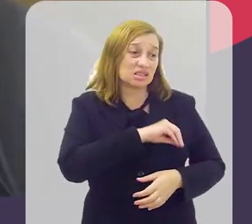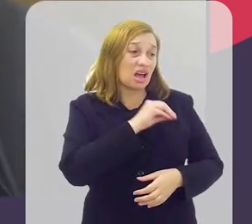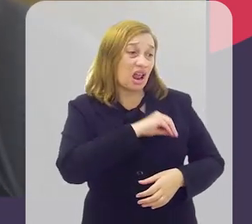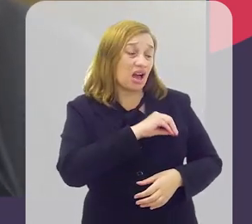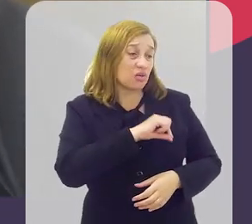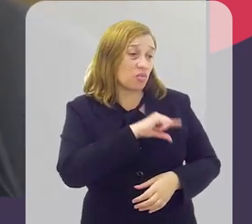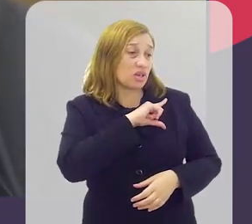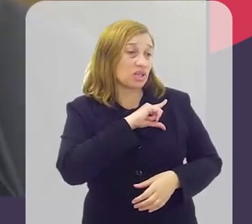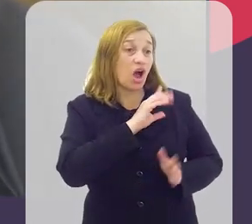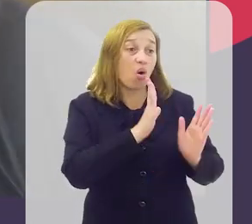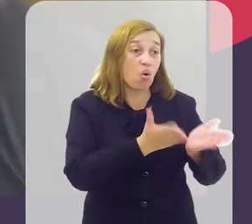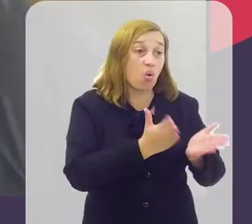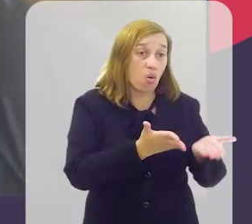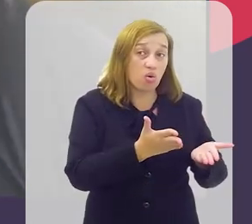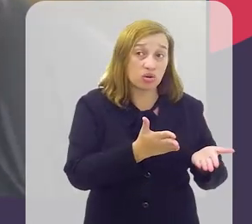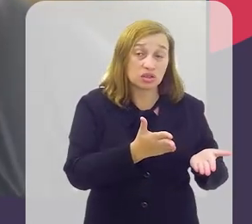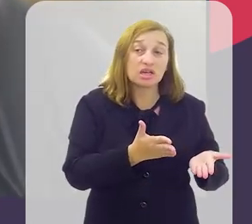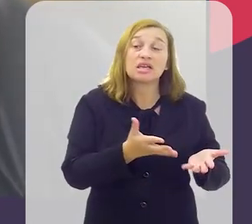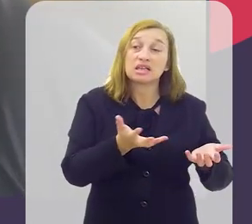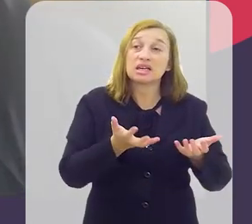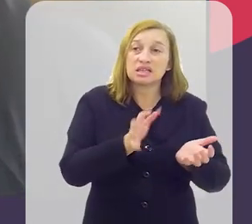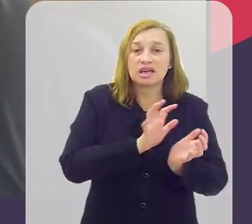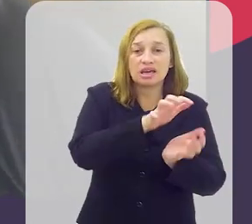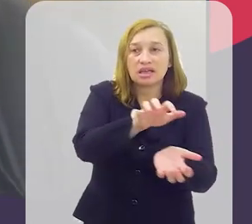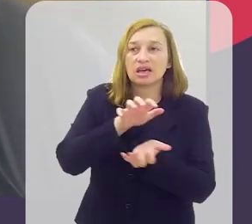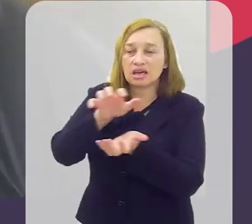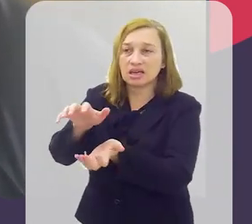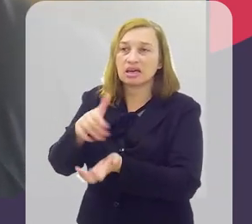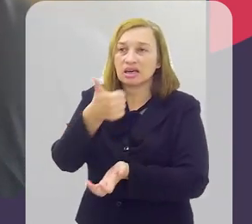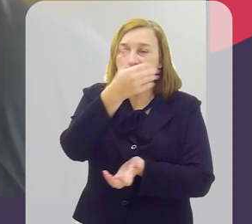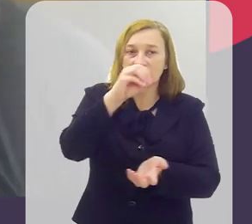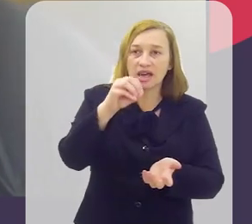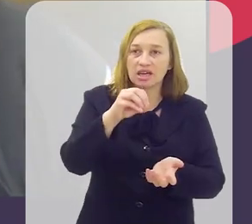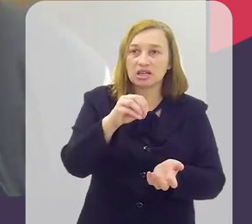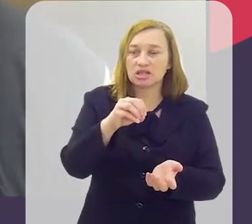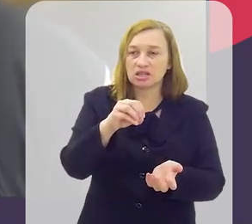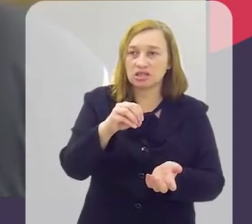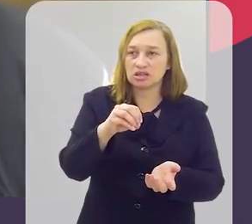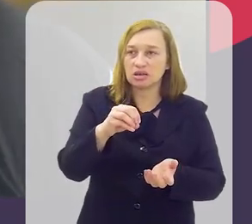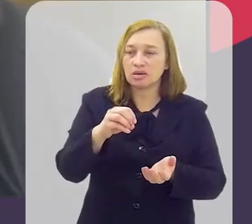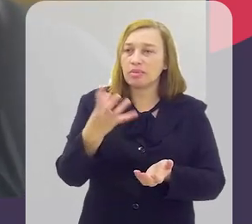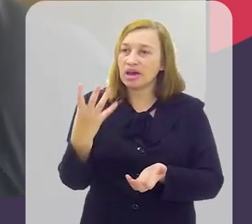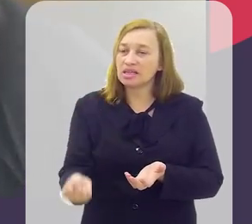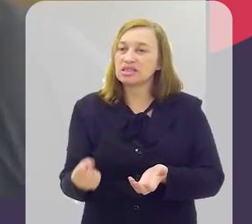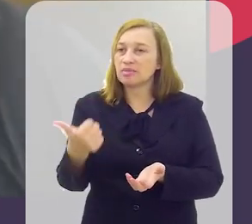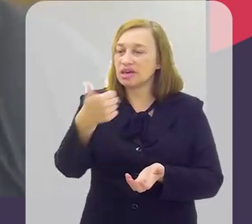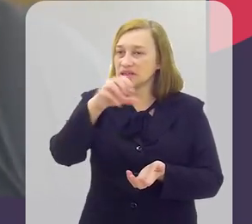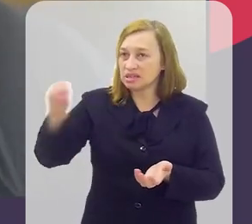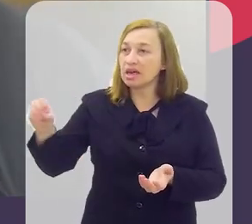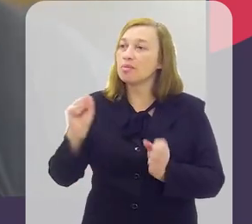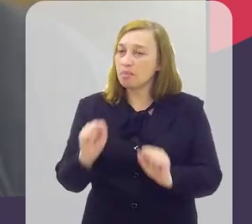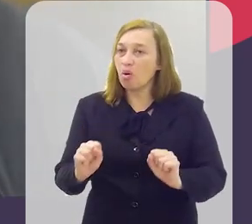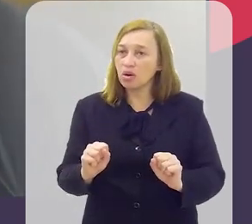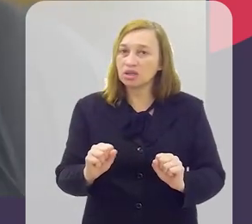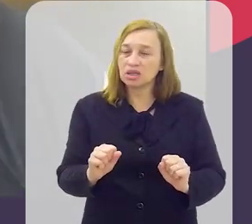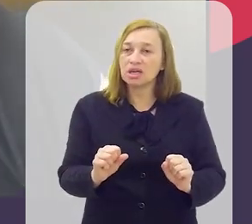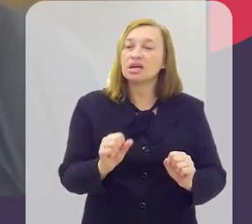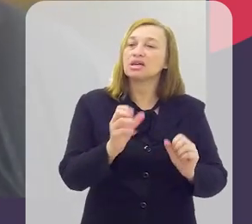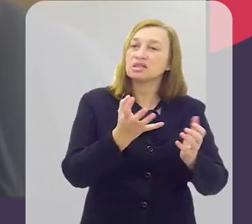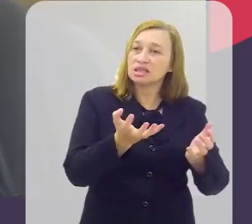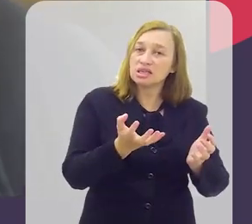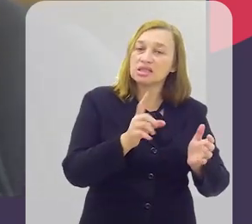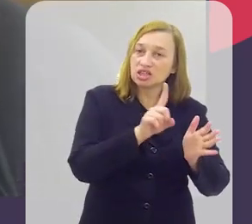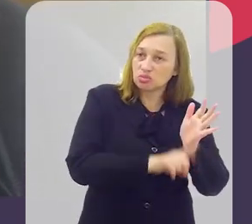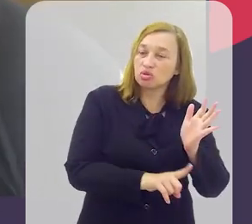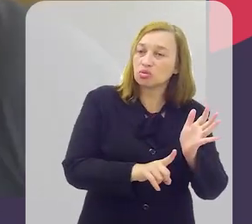hoje, botar entrega. Se quiser botar 10 entregas por R$ 100, pode. Alguma coisa tem que mudar. Alguma coisa tem que mudar. A gente sabe que tem